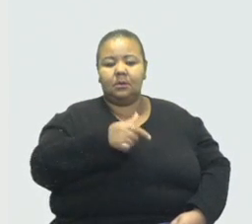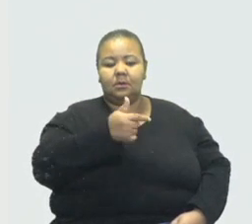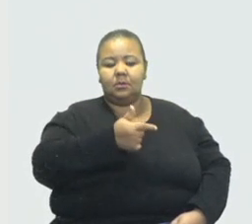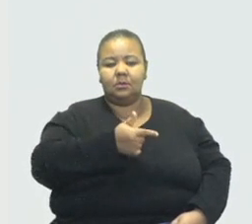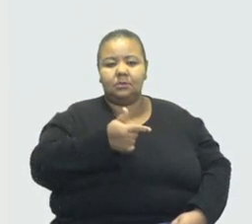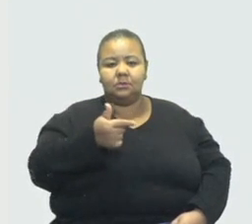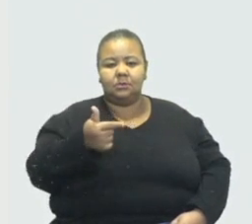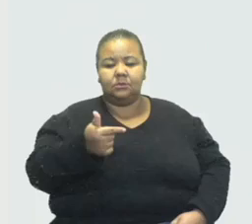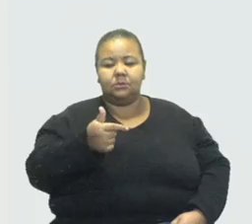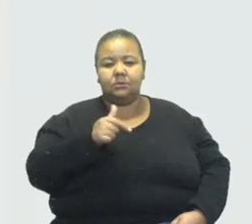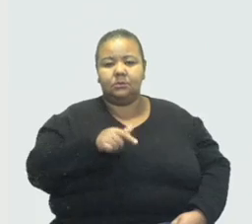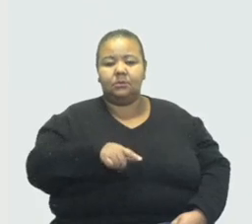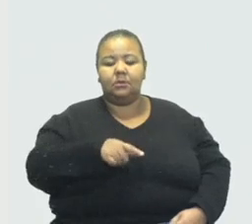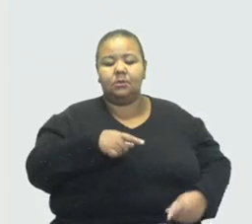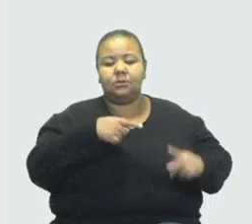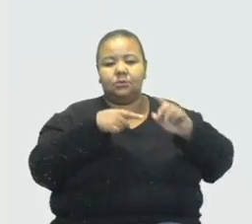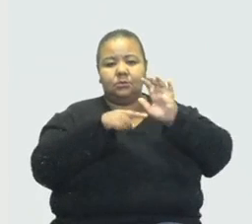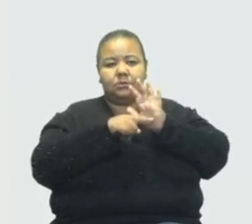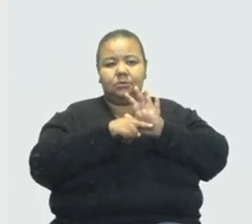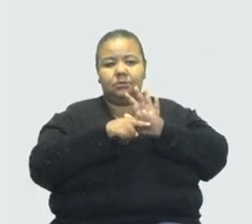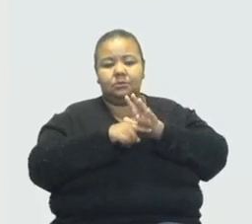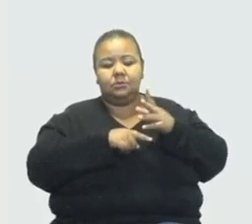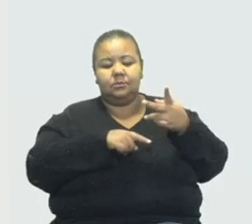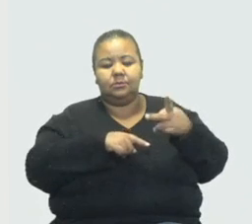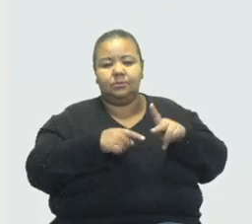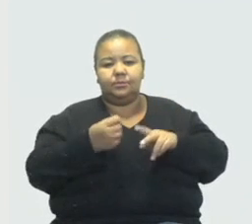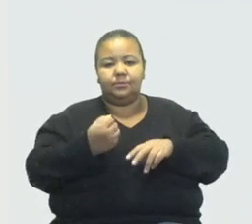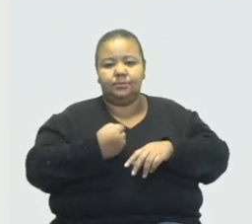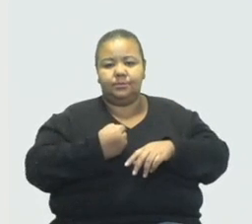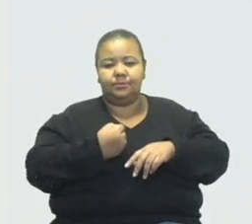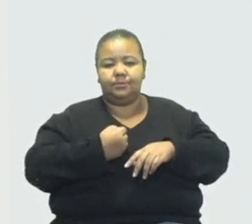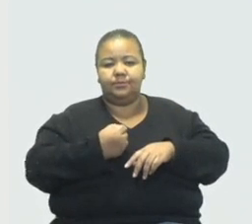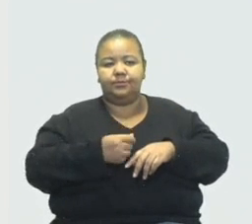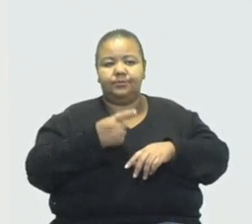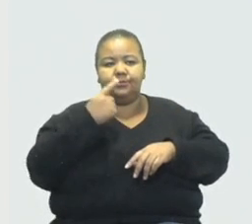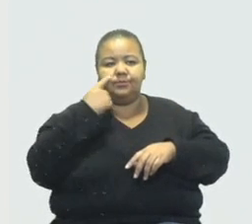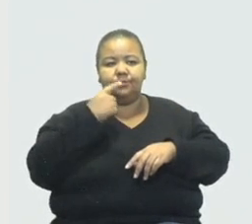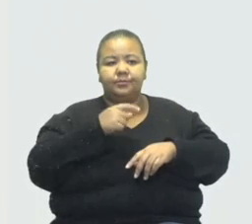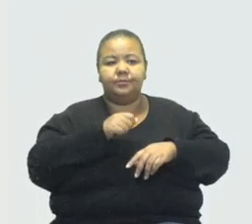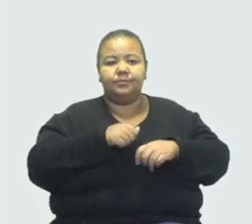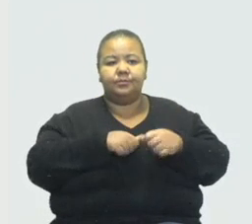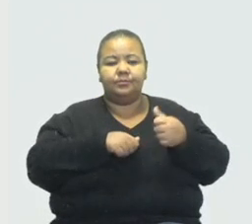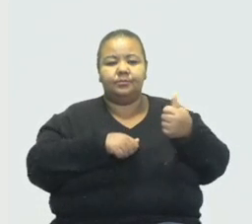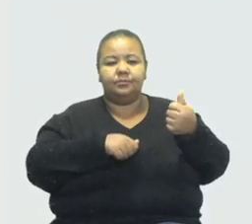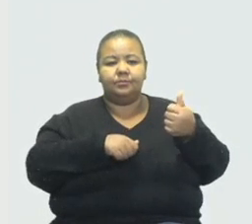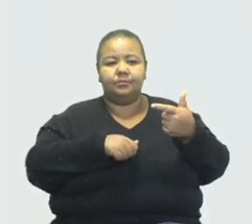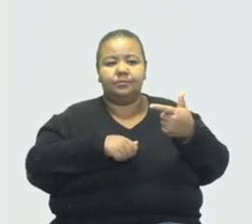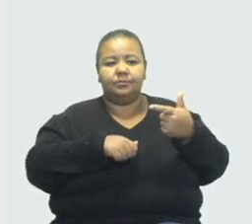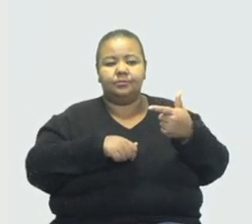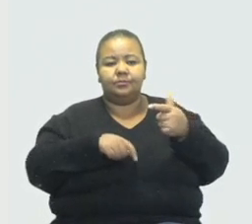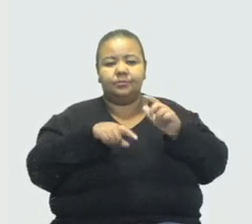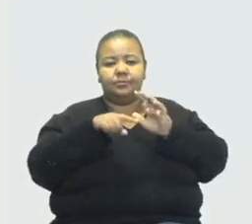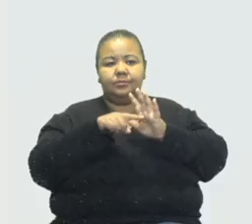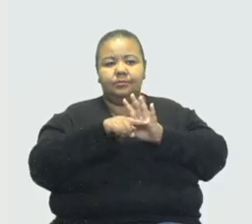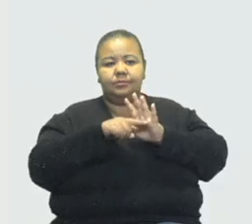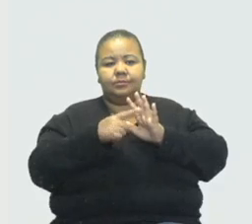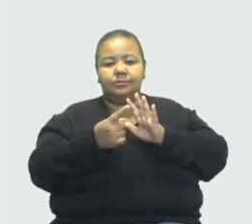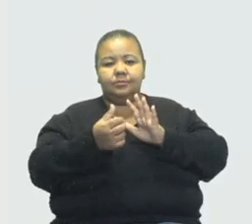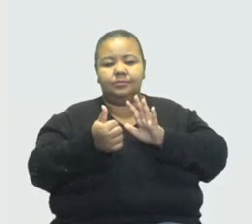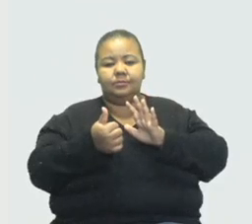E vamos subtrair estes nossos elementos. Então, nós temos 12